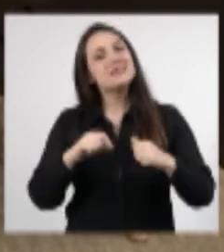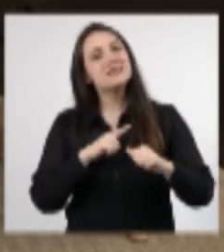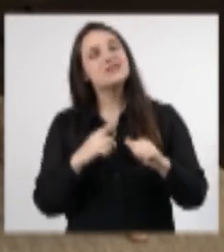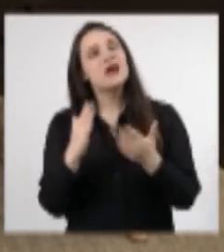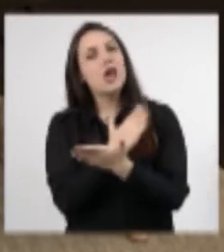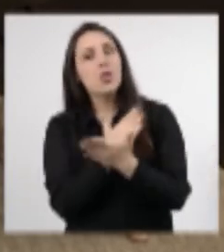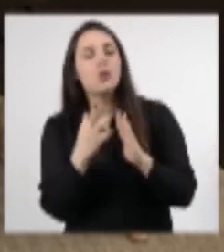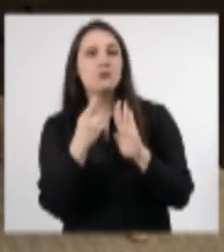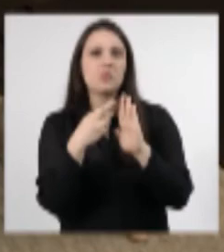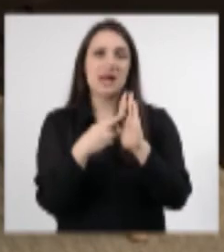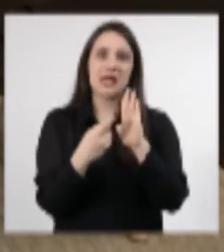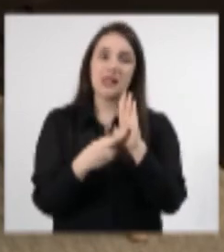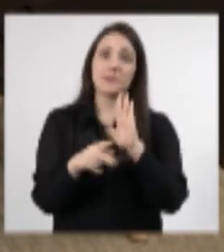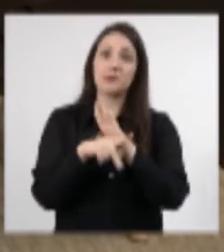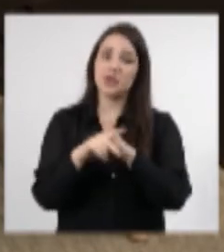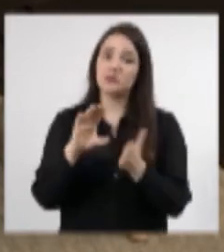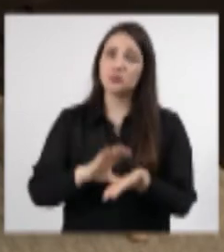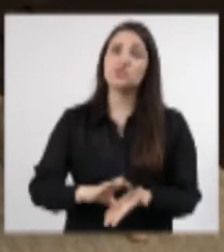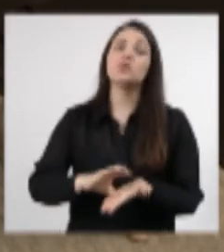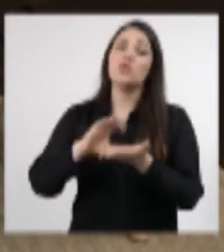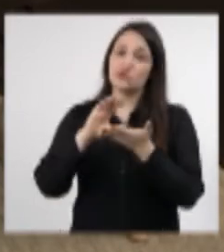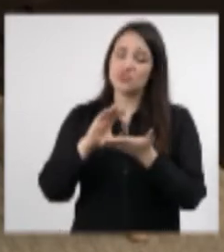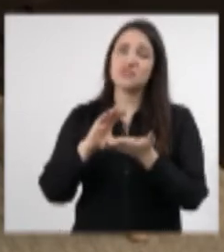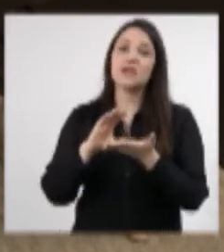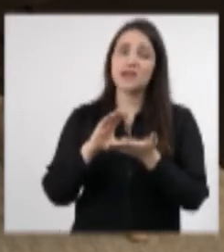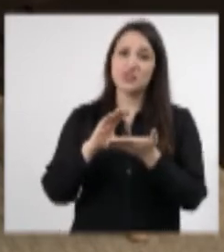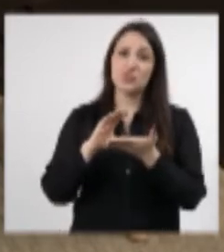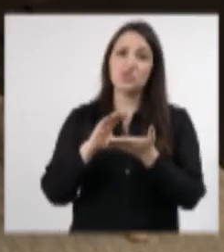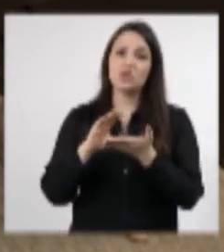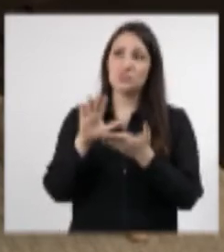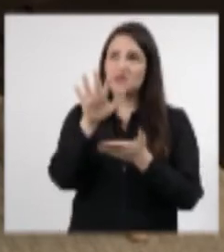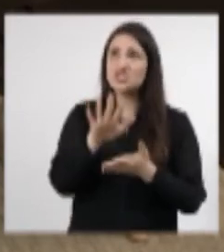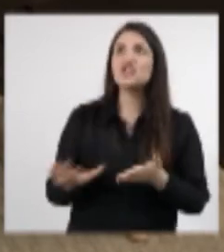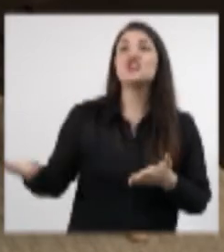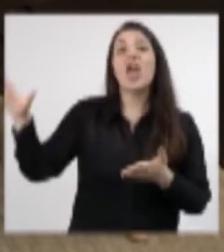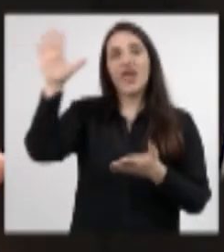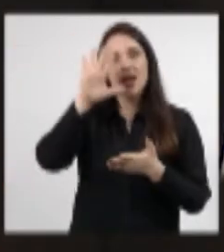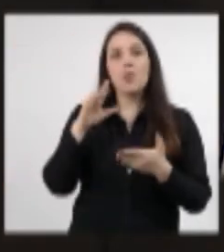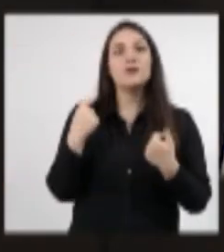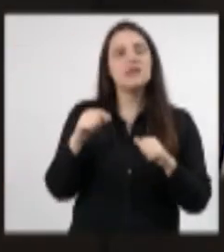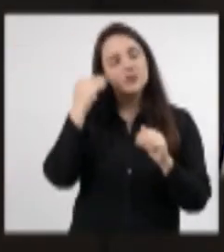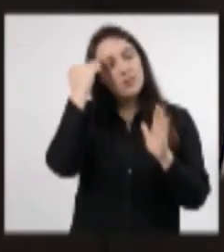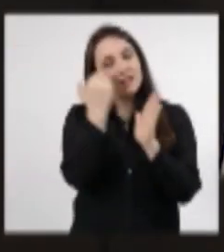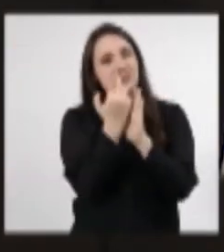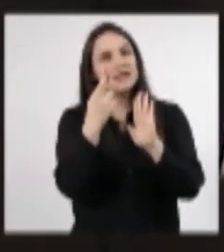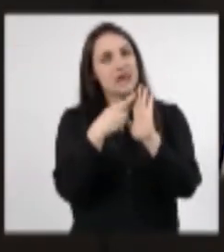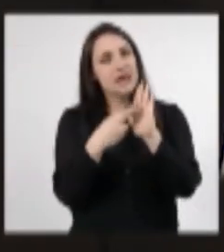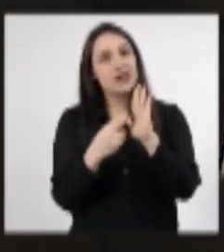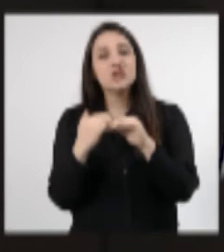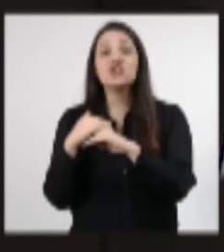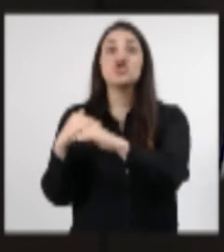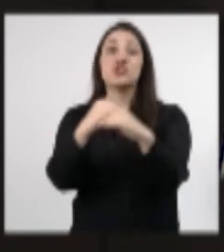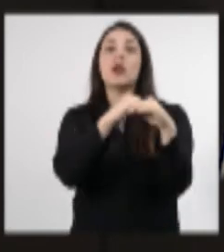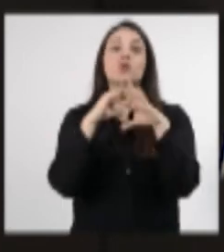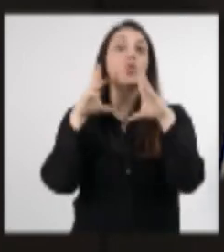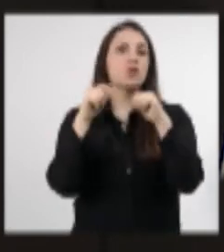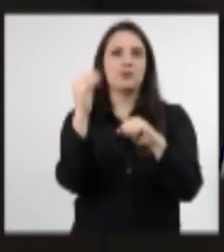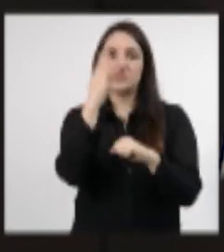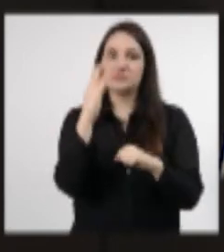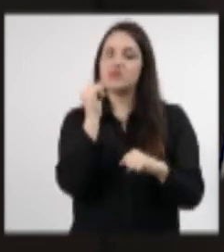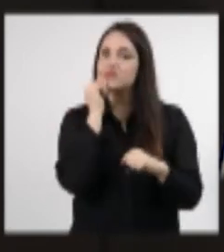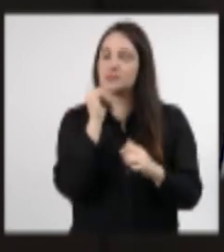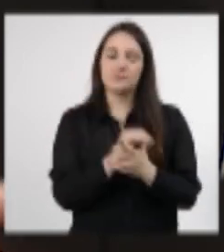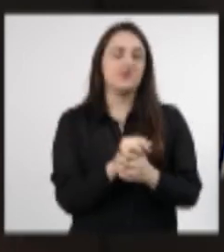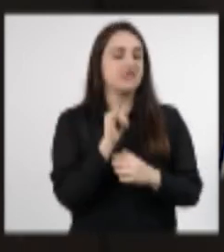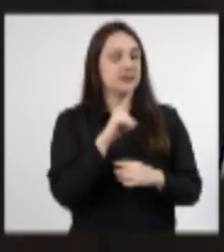algumas diretrizes fornecidas pelo Conselho, recomendações que, em regra, os estados irão seguir. Então, se eu tenho um